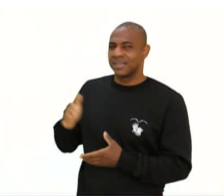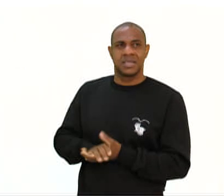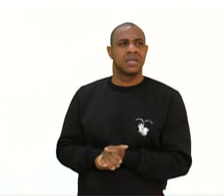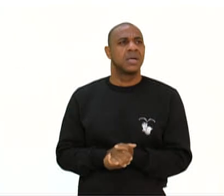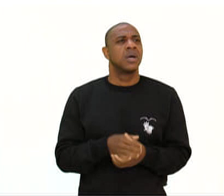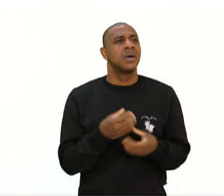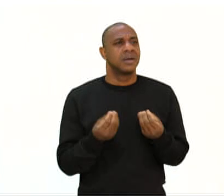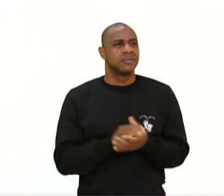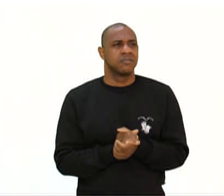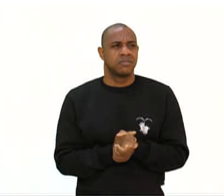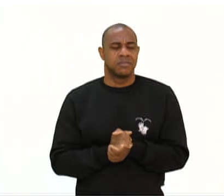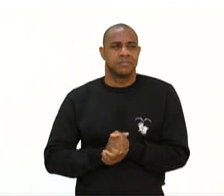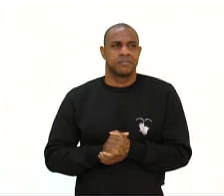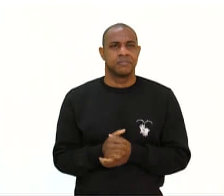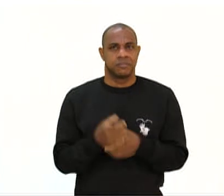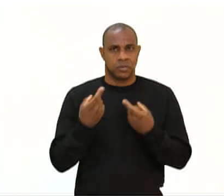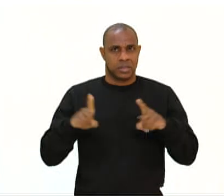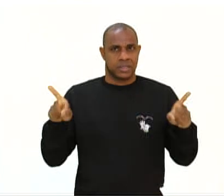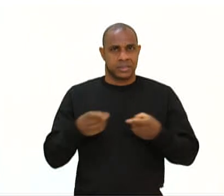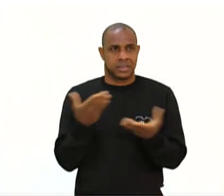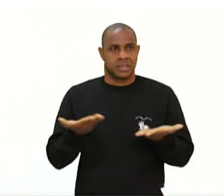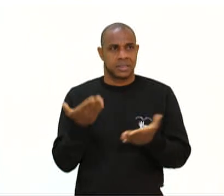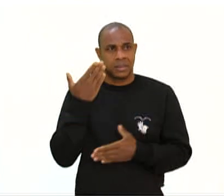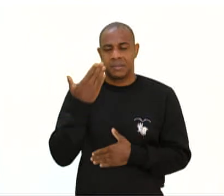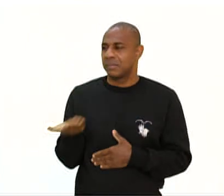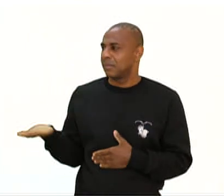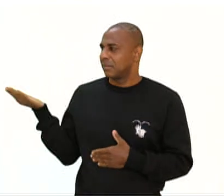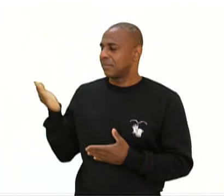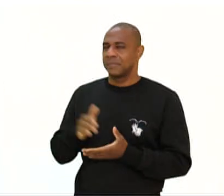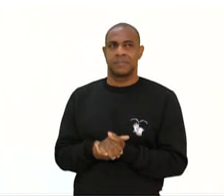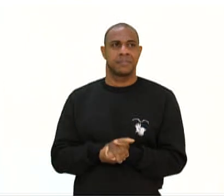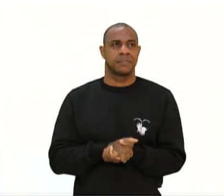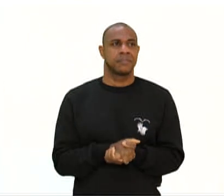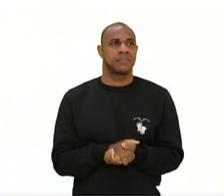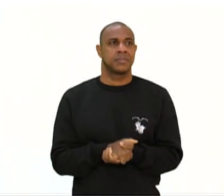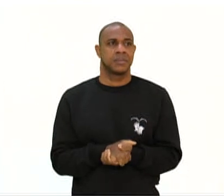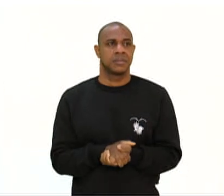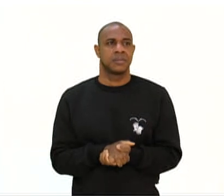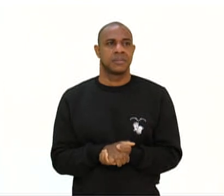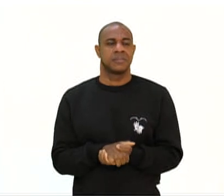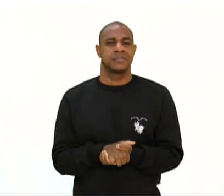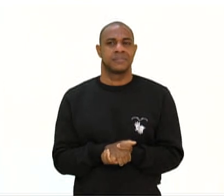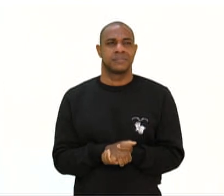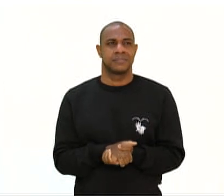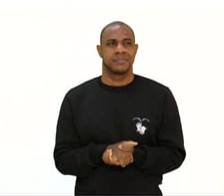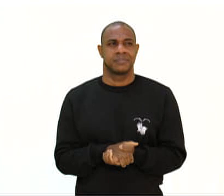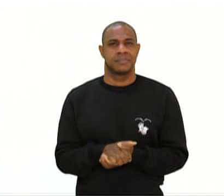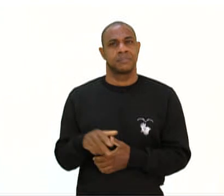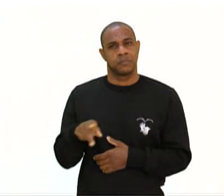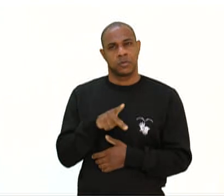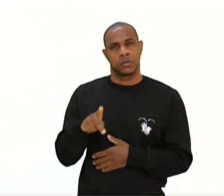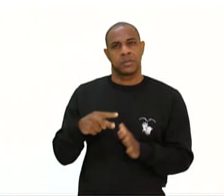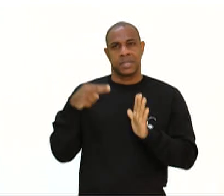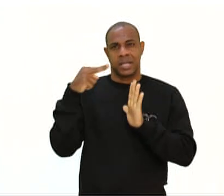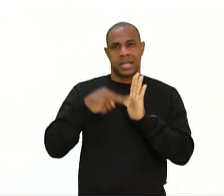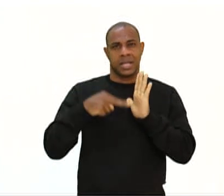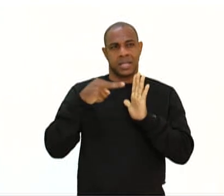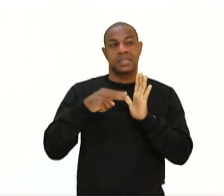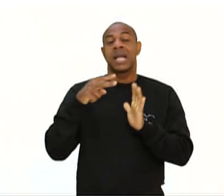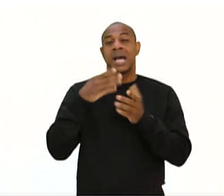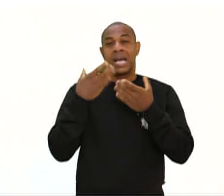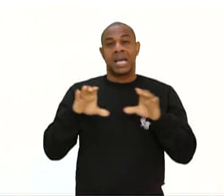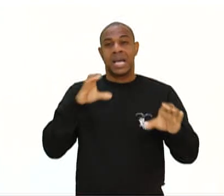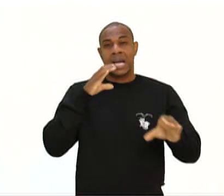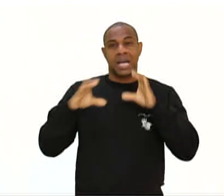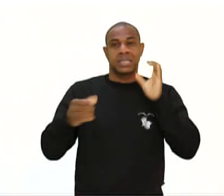vou cantar só um trechinho para vocês, tá? I do anything to get to the rush. Now I'm dancing and I dance too much. So be